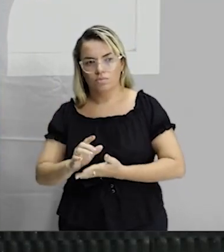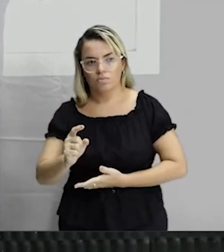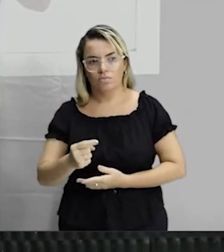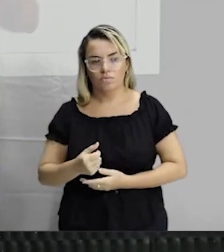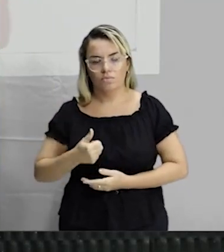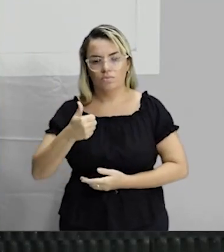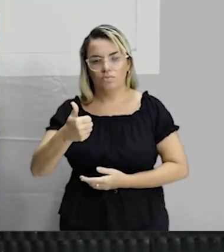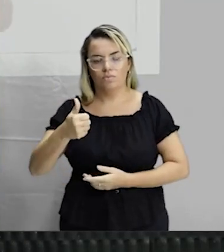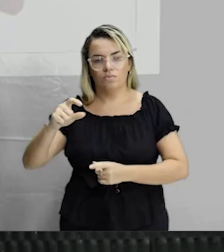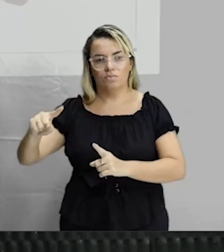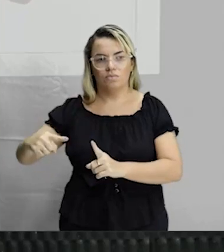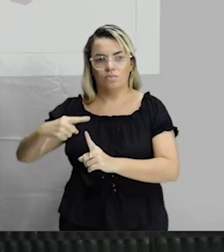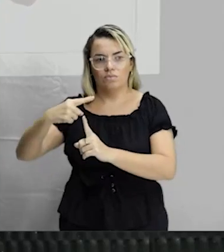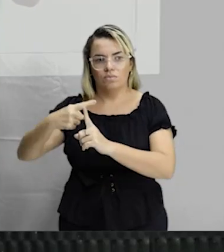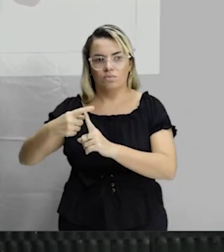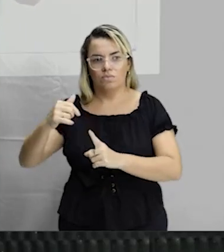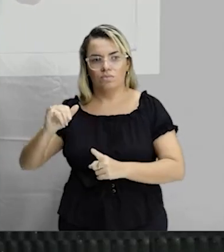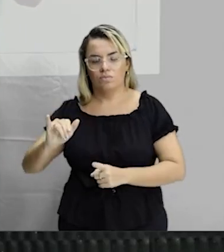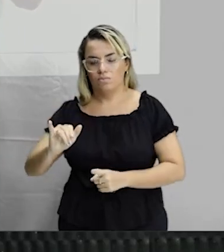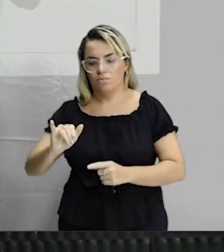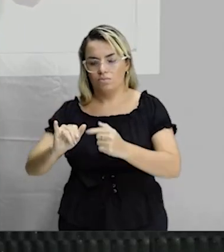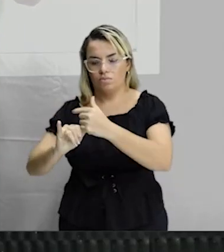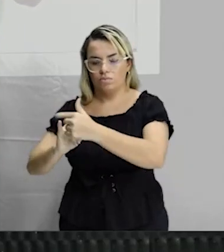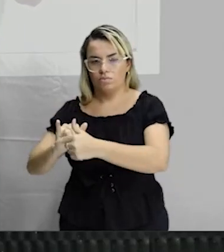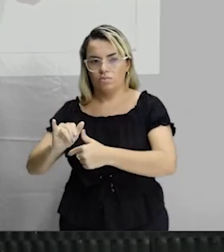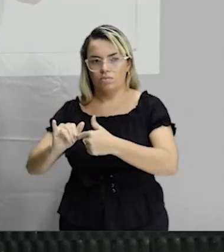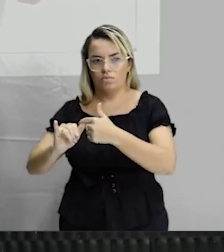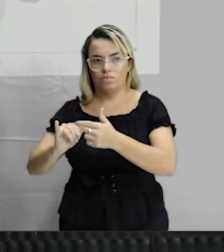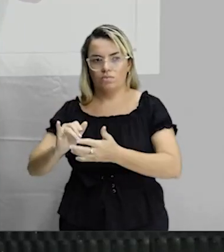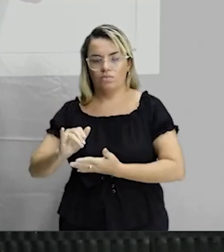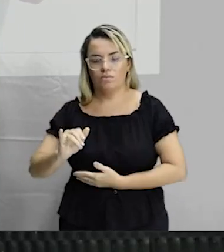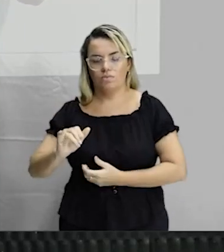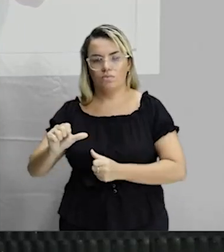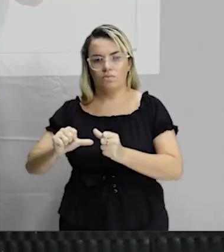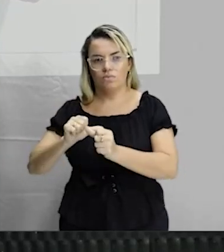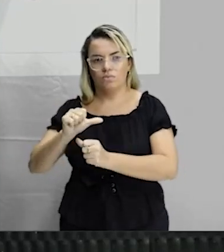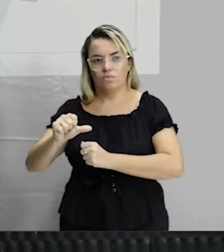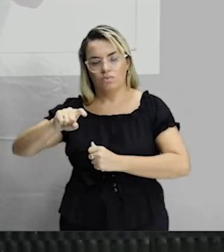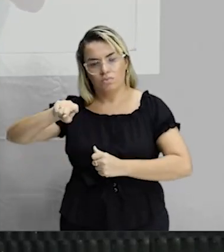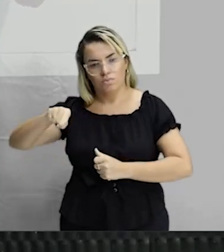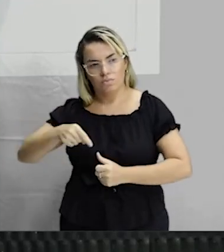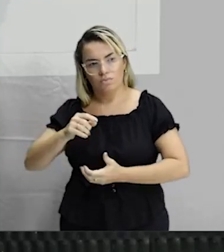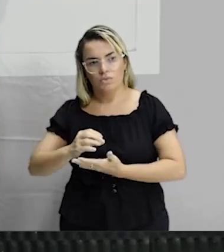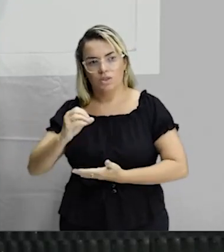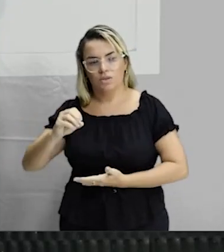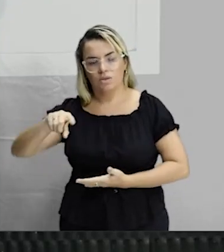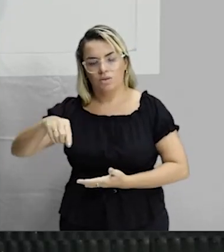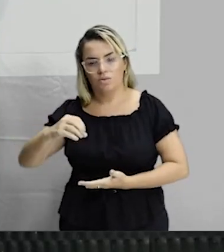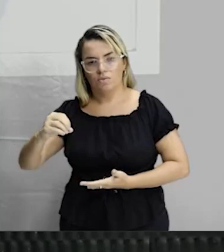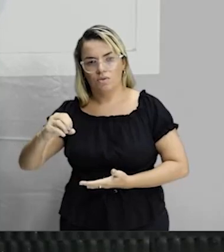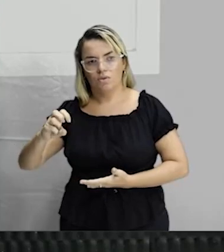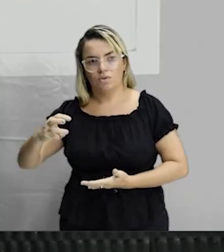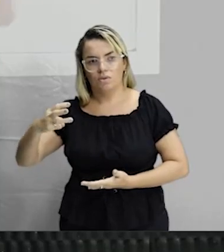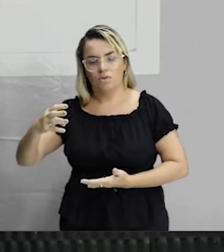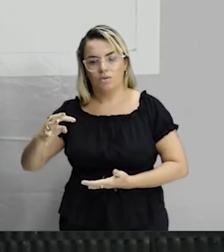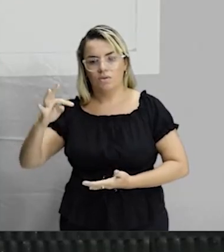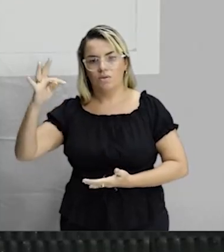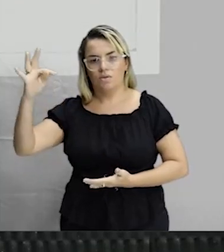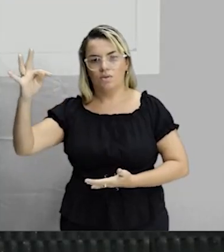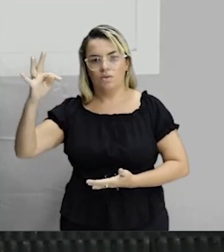mais a taxa é de 3%, é 0,03, elevado a